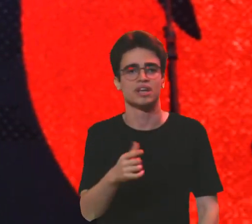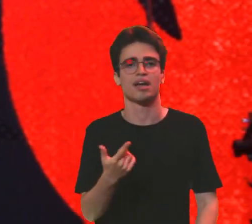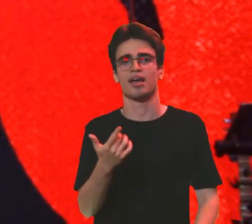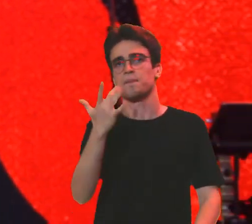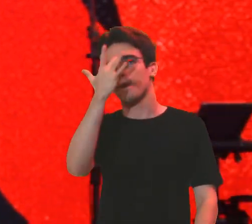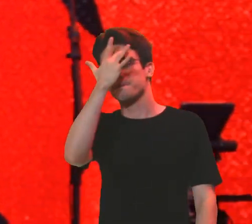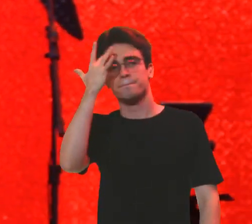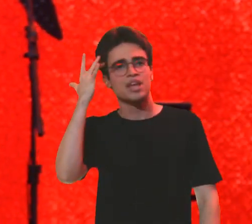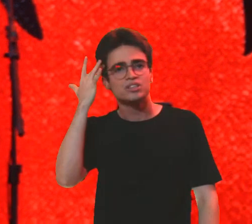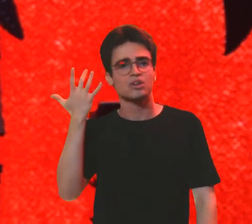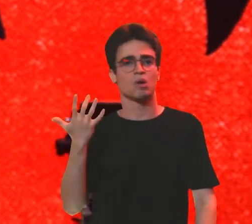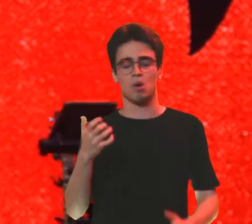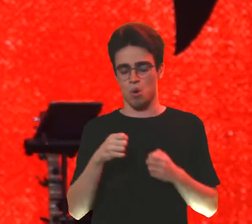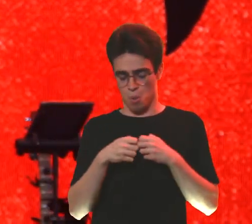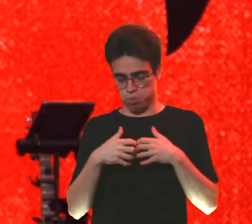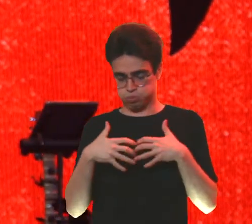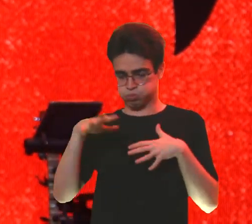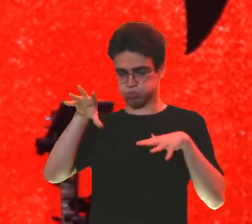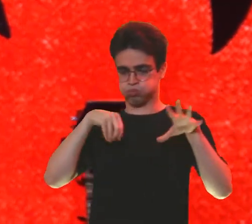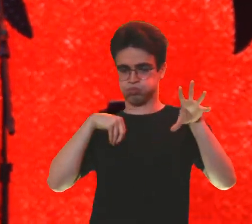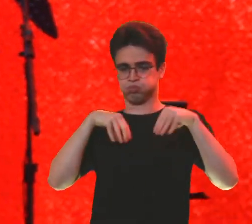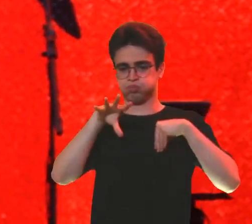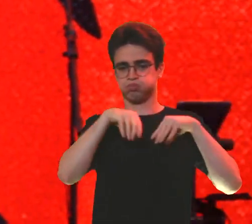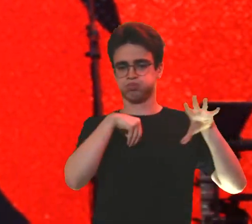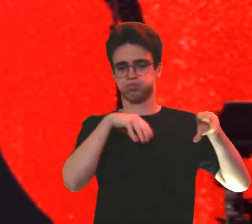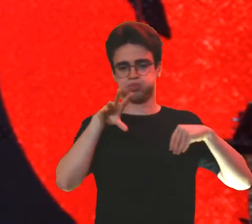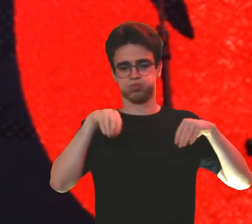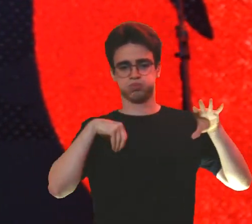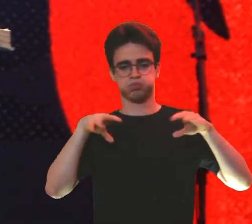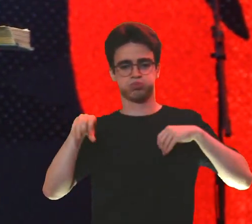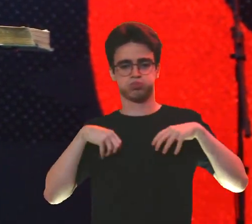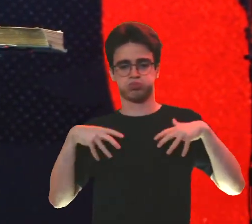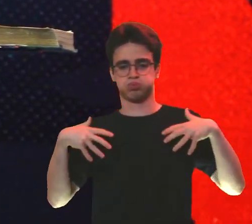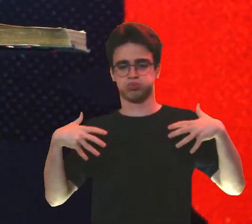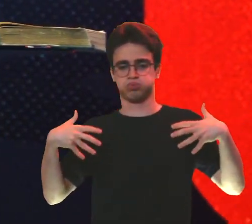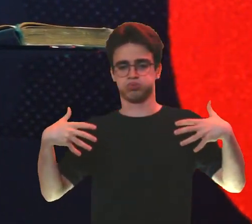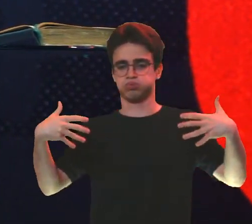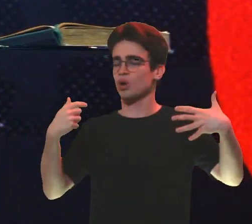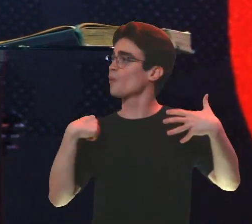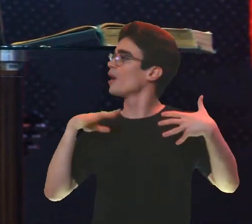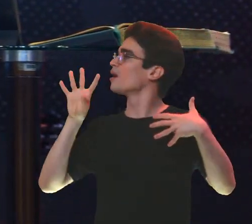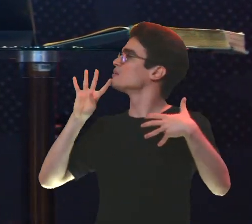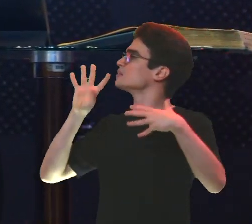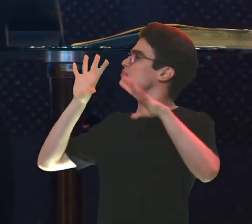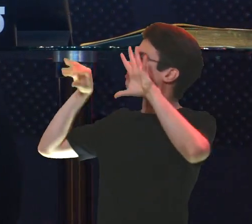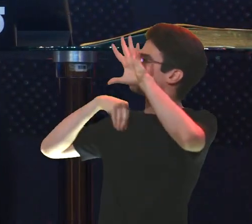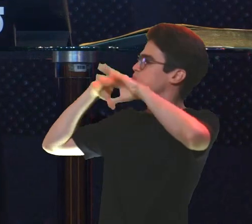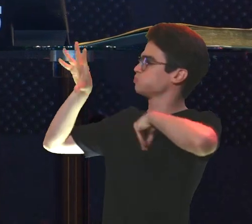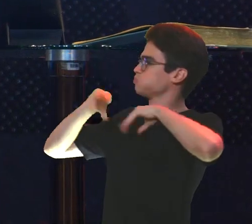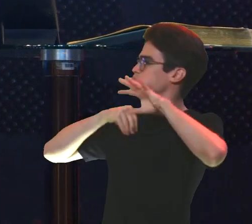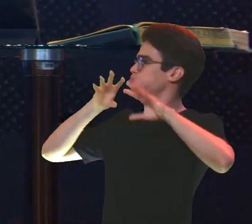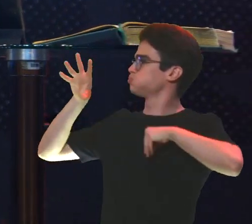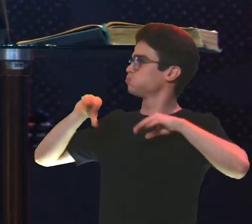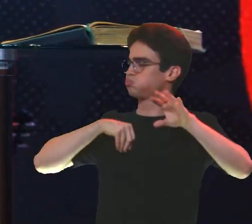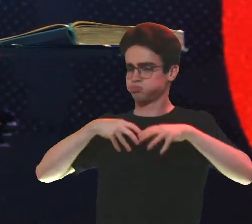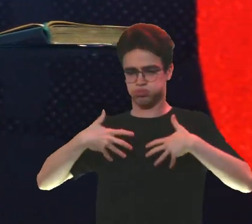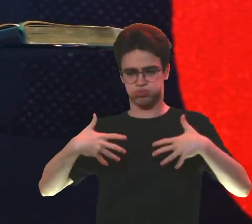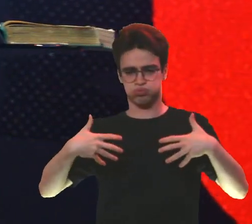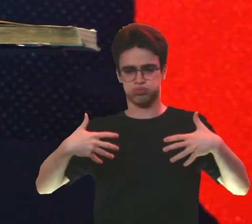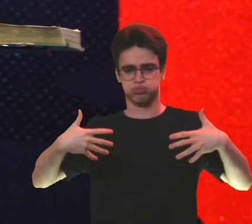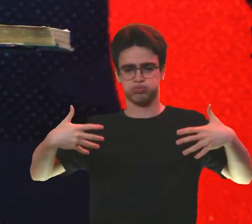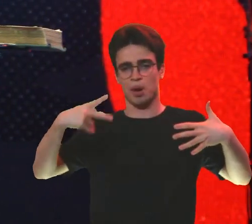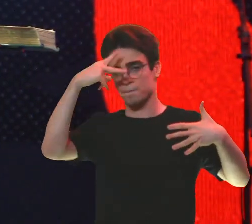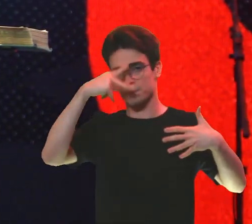uma pessoa inflada, que vai recebendo as informações, que vai conhecendo de Deus e vai guardando só para você.